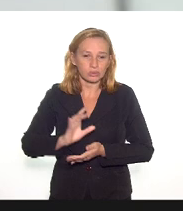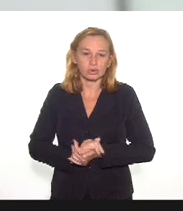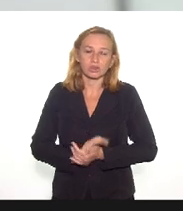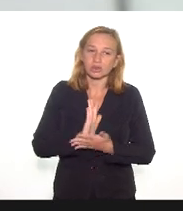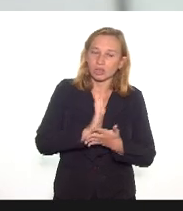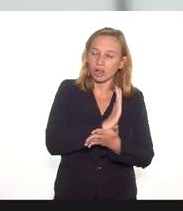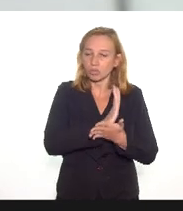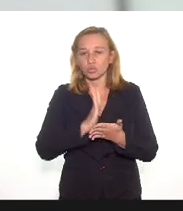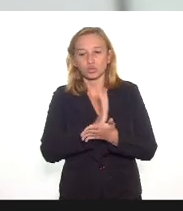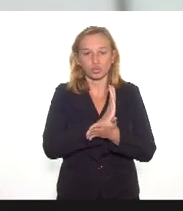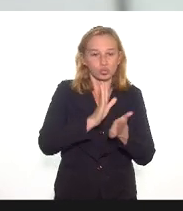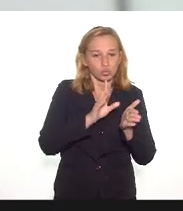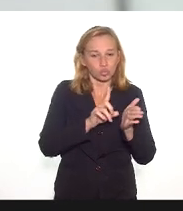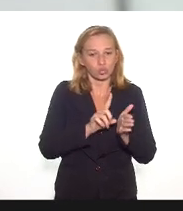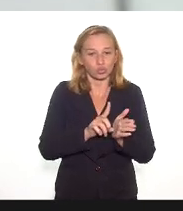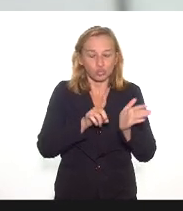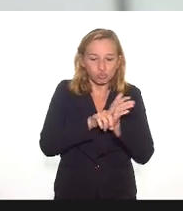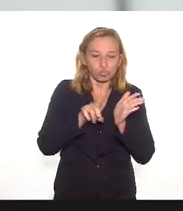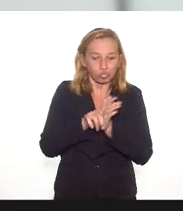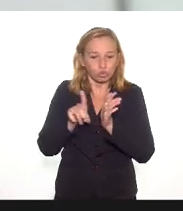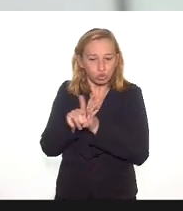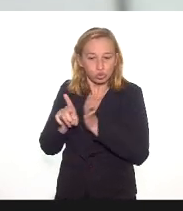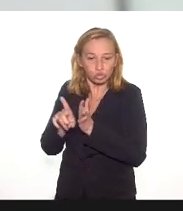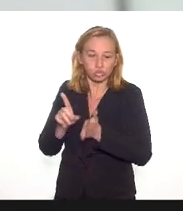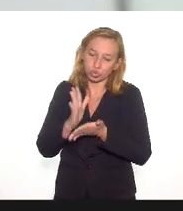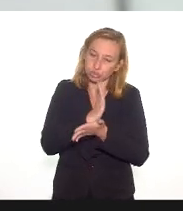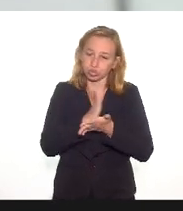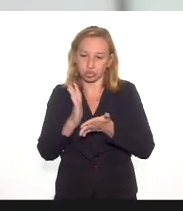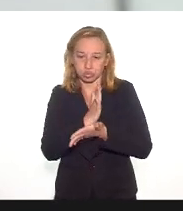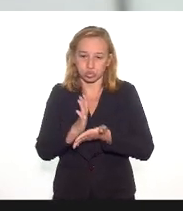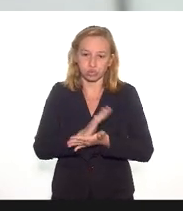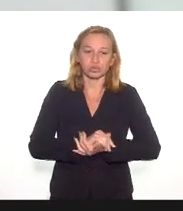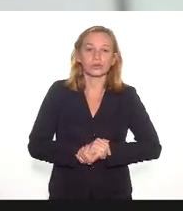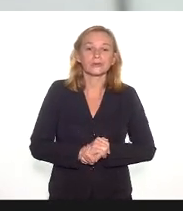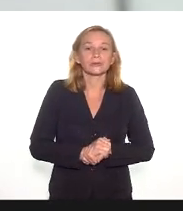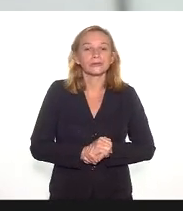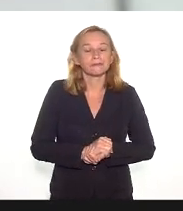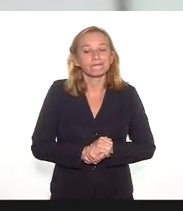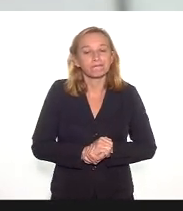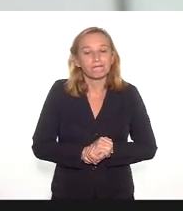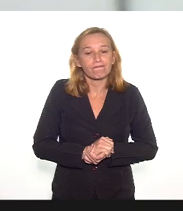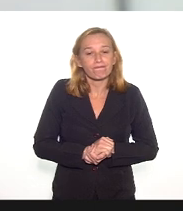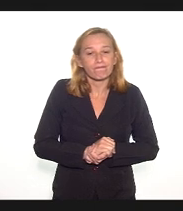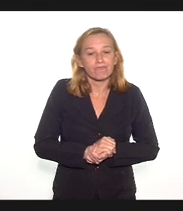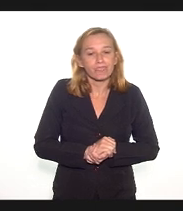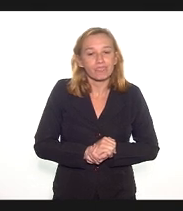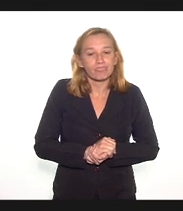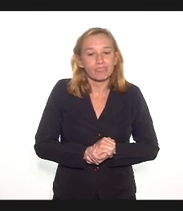alguns esclarecimentos. Alguns esclarecimentos.